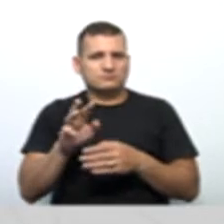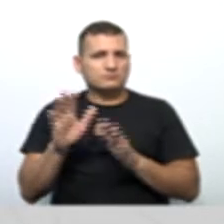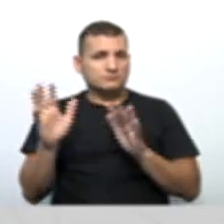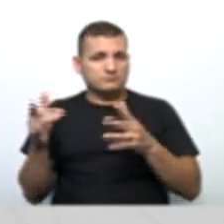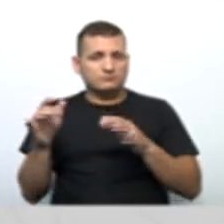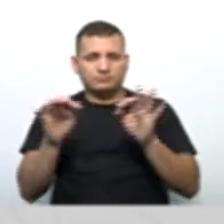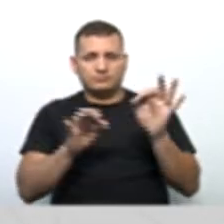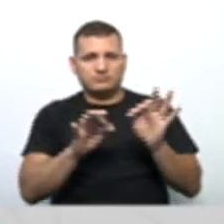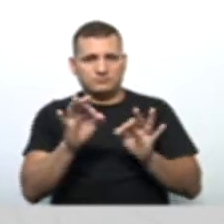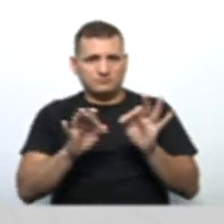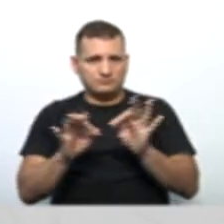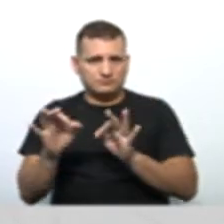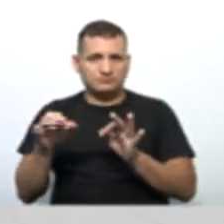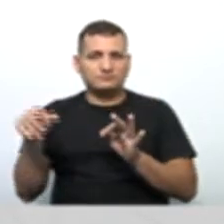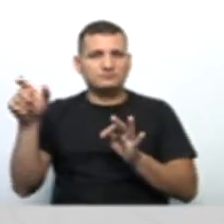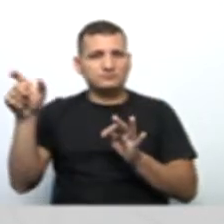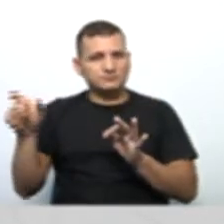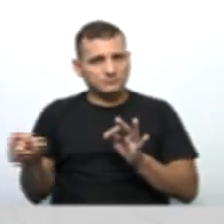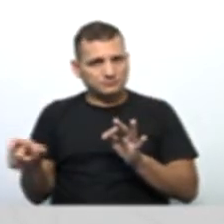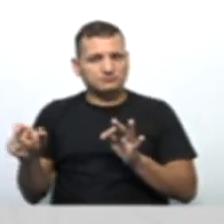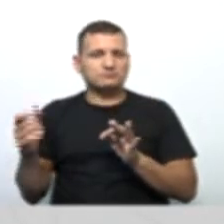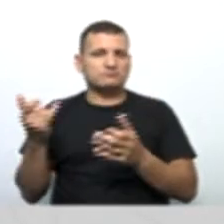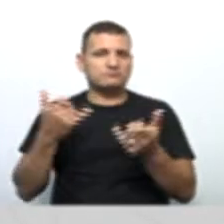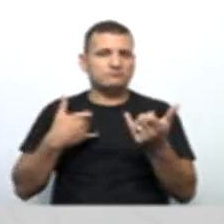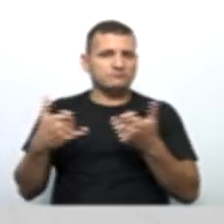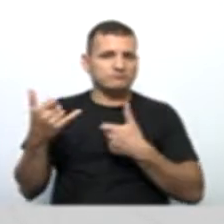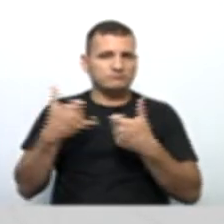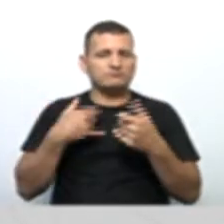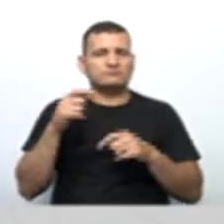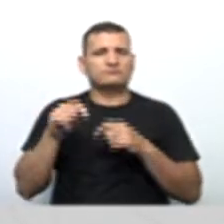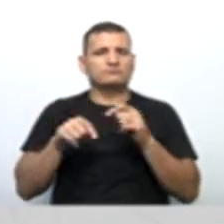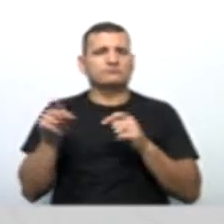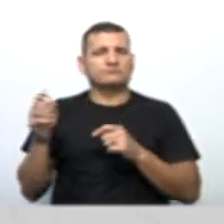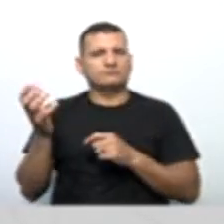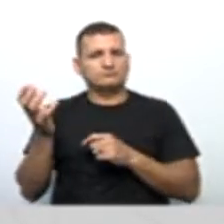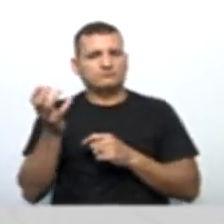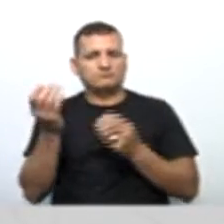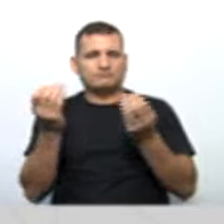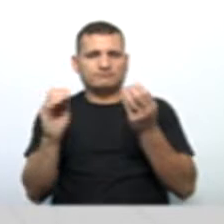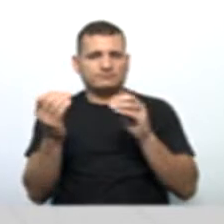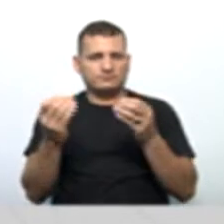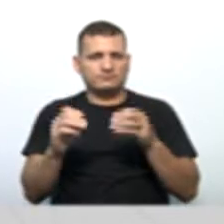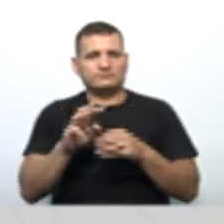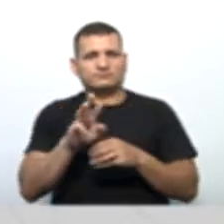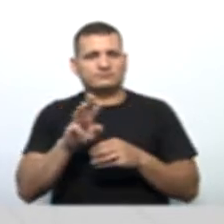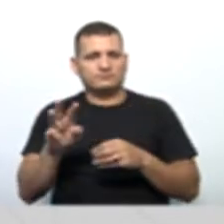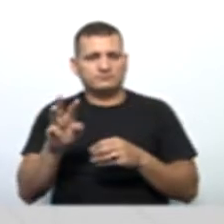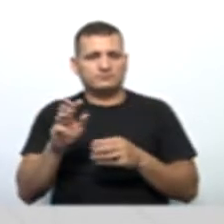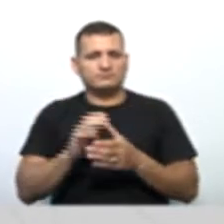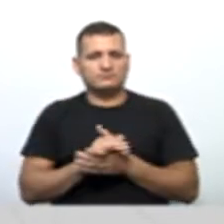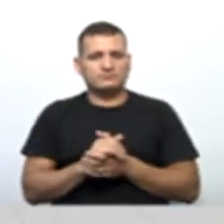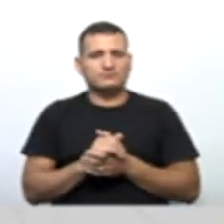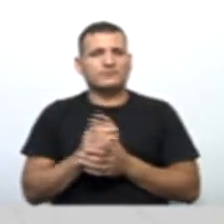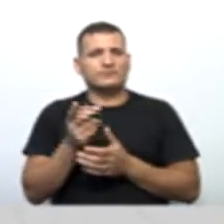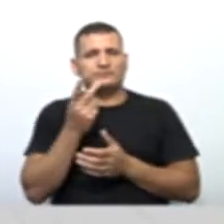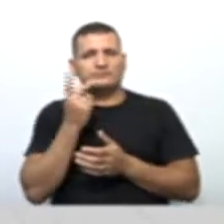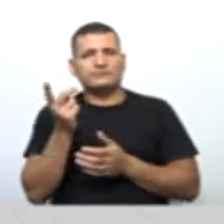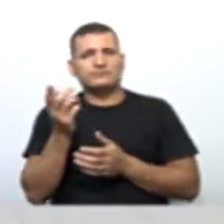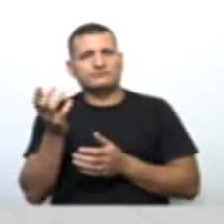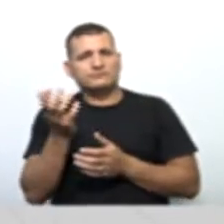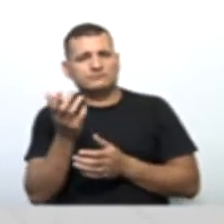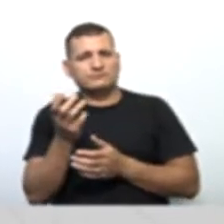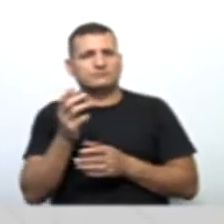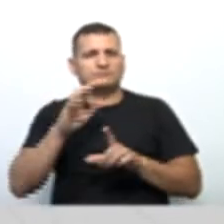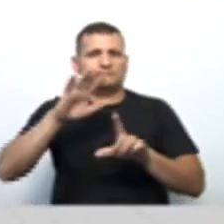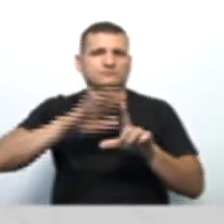modelar os o cliente vai te passar o que ele vai querer na pra você colocar nesse site ea hora que fazer eu quero um site com fundo